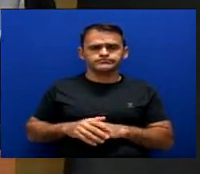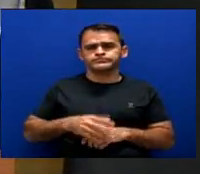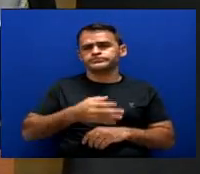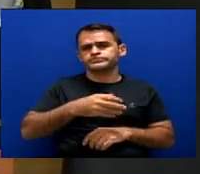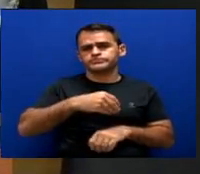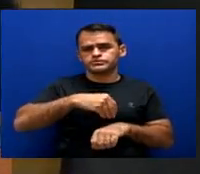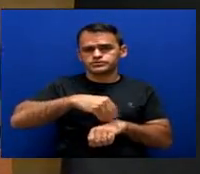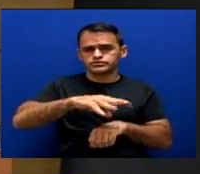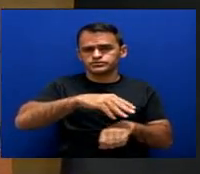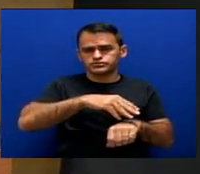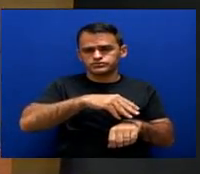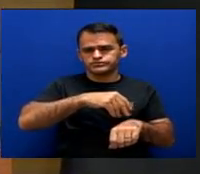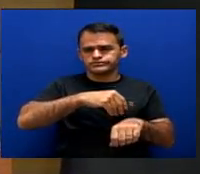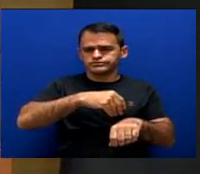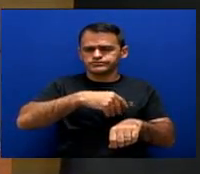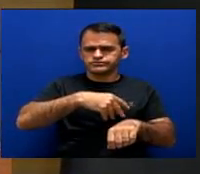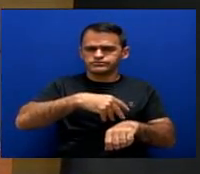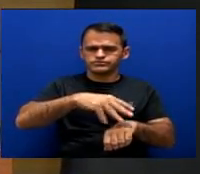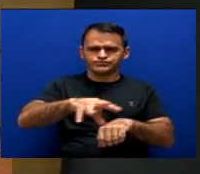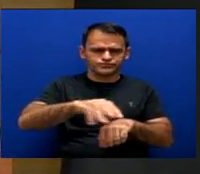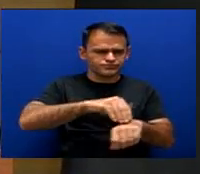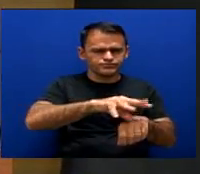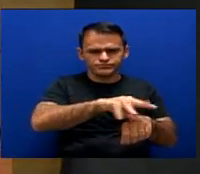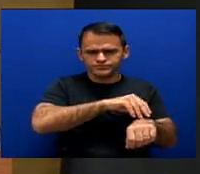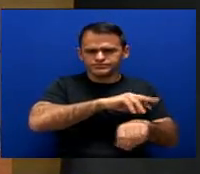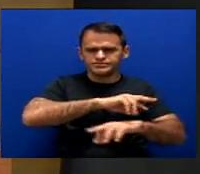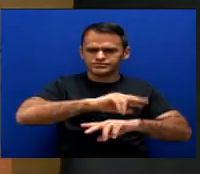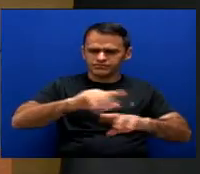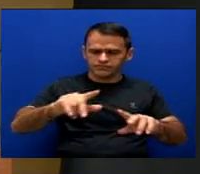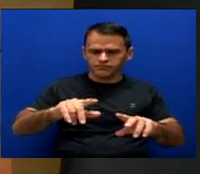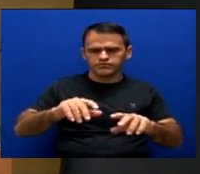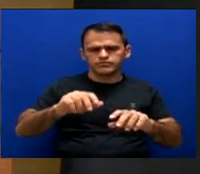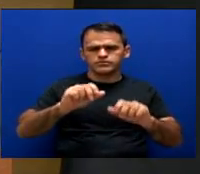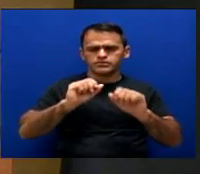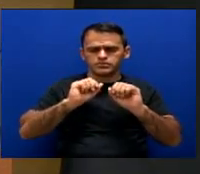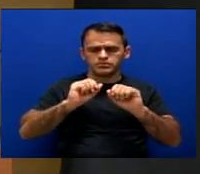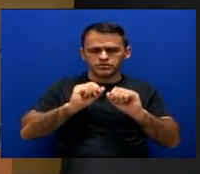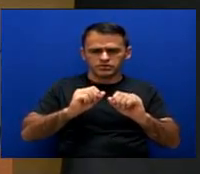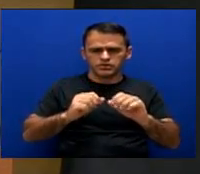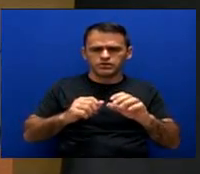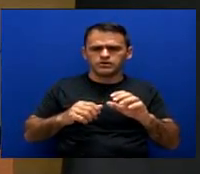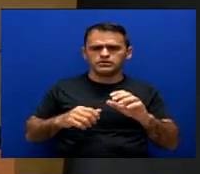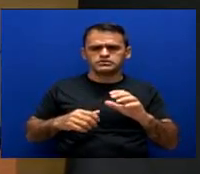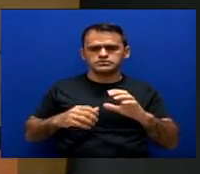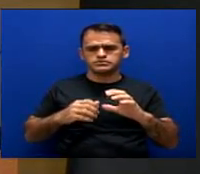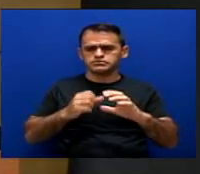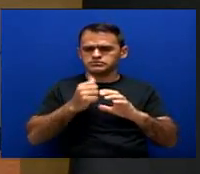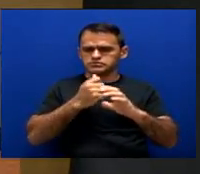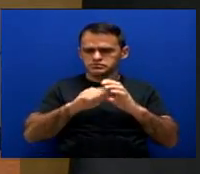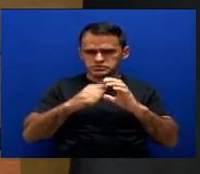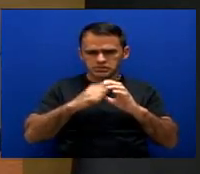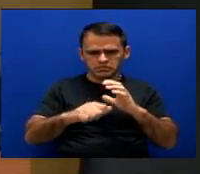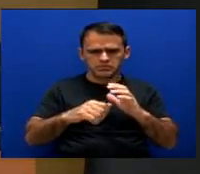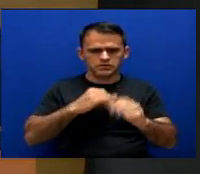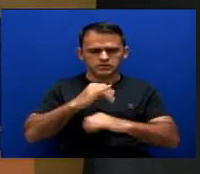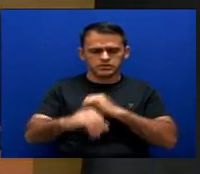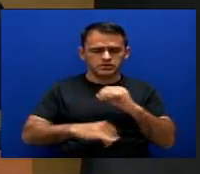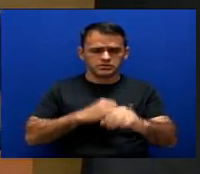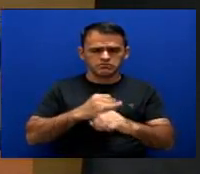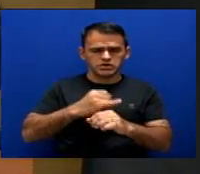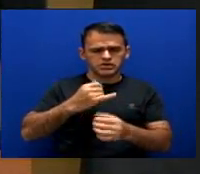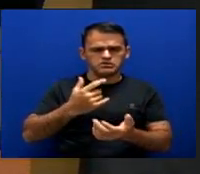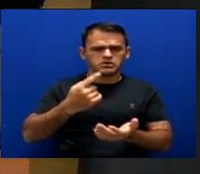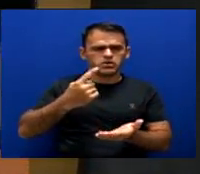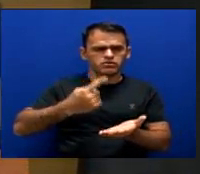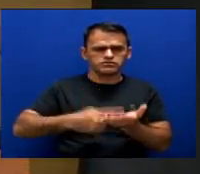sugestões de cada pessoa representada aqui pode ser por e mail que eu vou passar houve ofício mesmo eu queria agendar uma reunião na